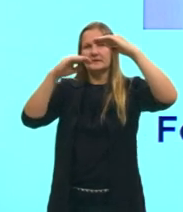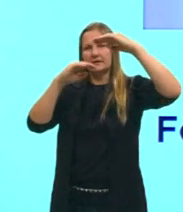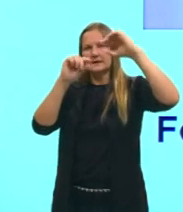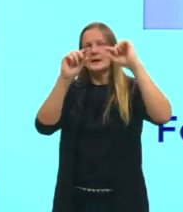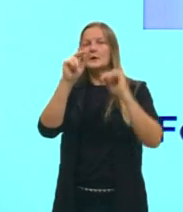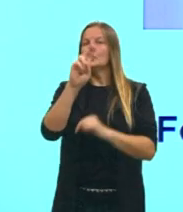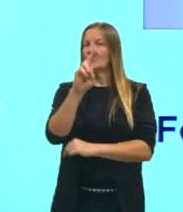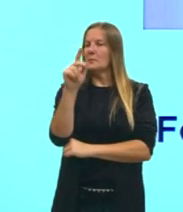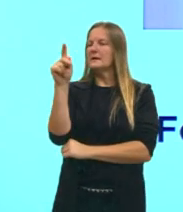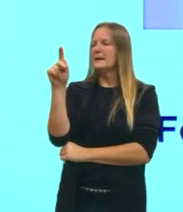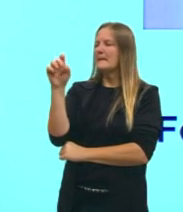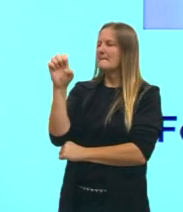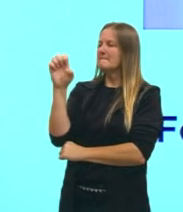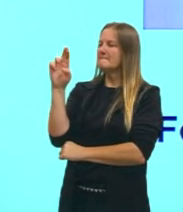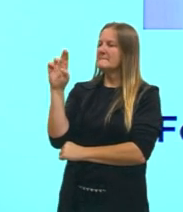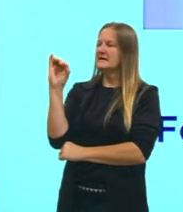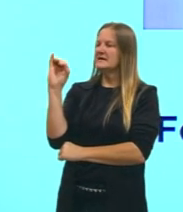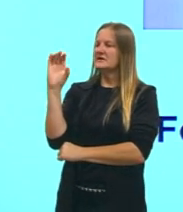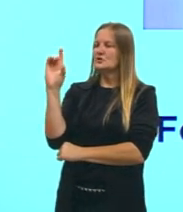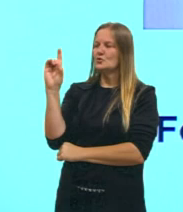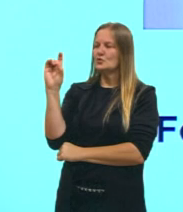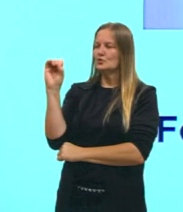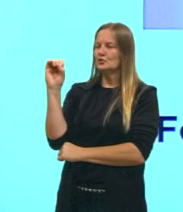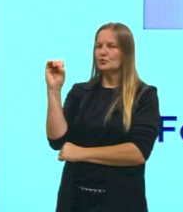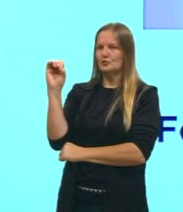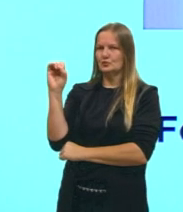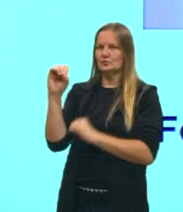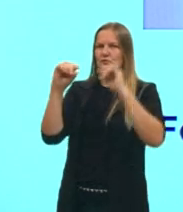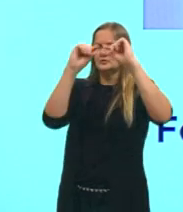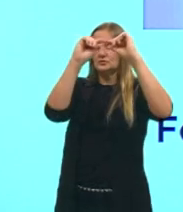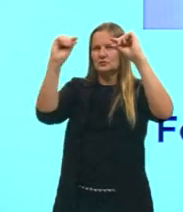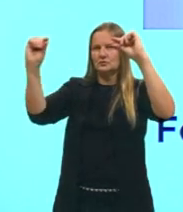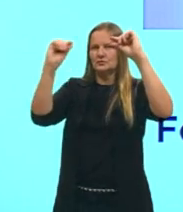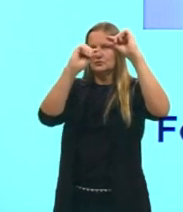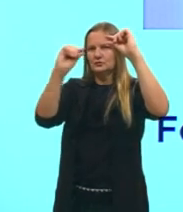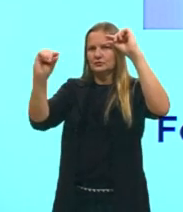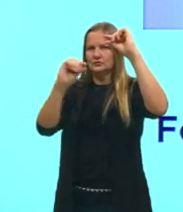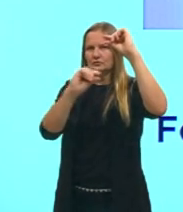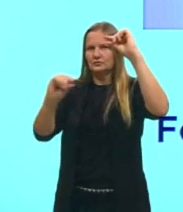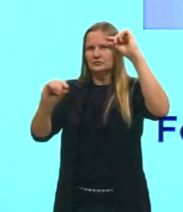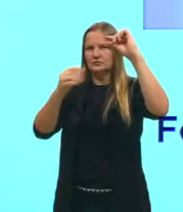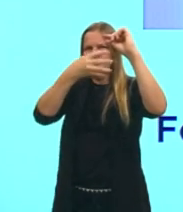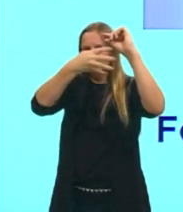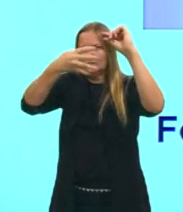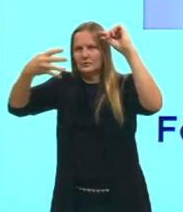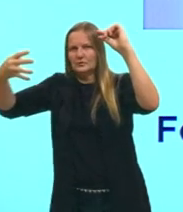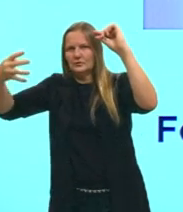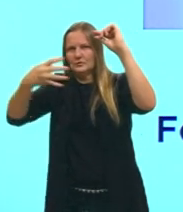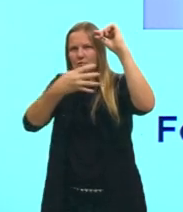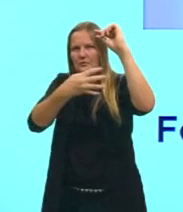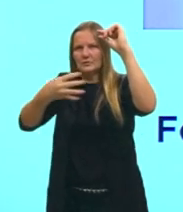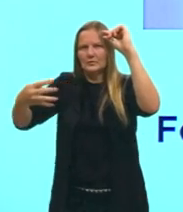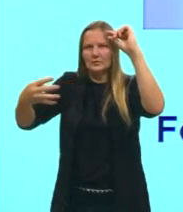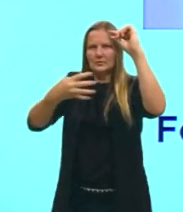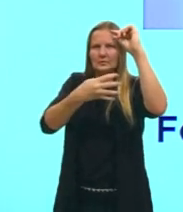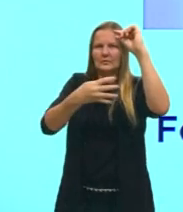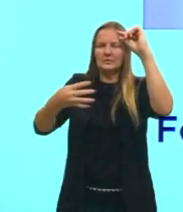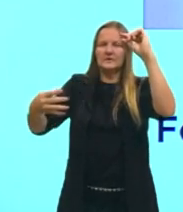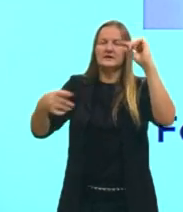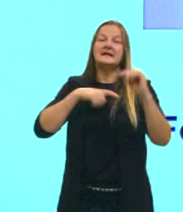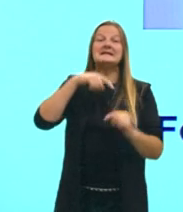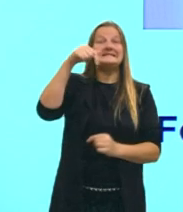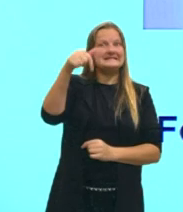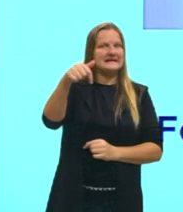aqui tá cada uma de uma cor para a gente enxergar de uma forma mais fácil tá nesses períodos eu vou ter